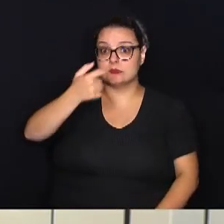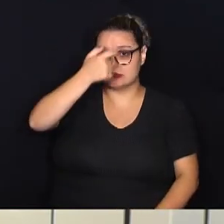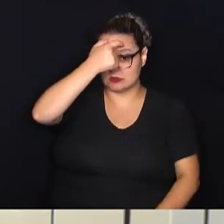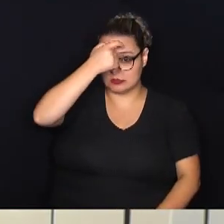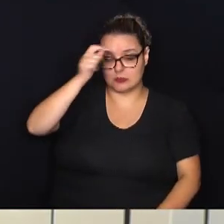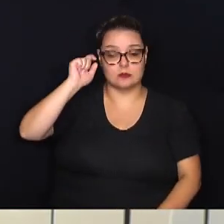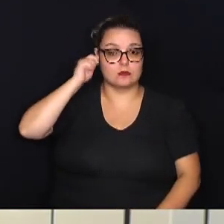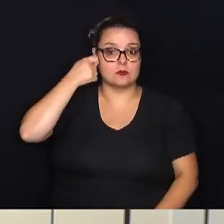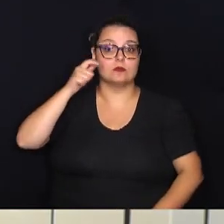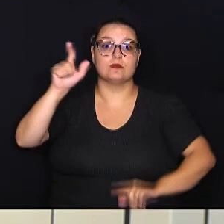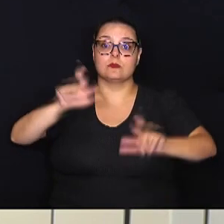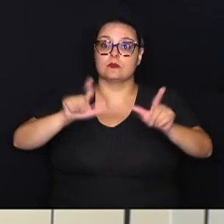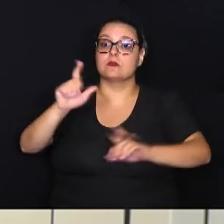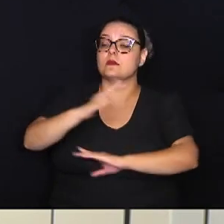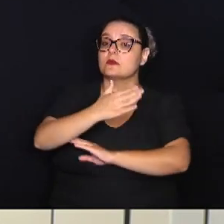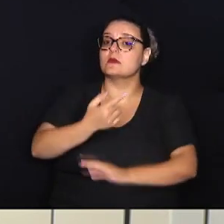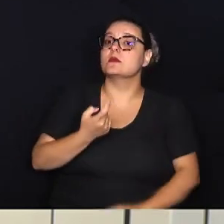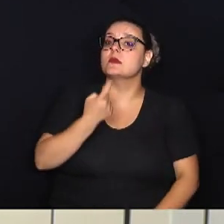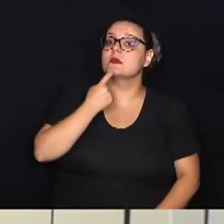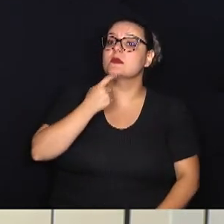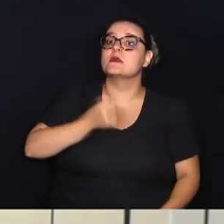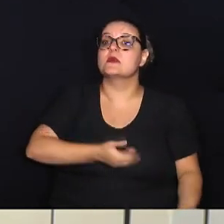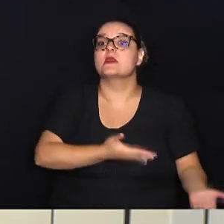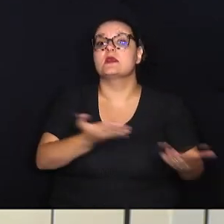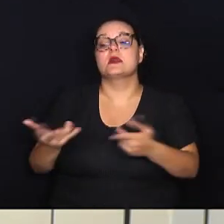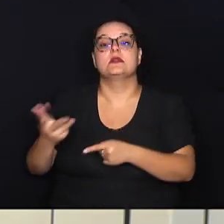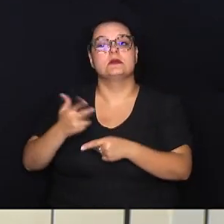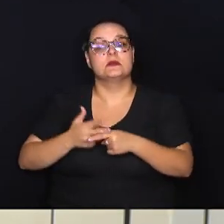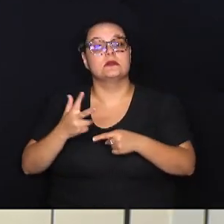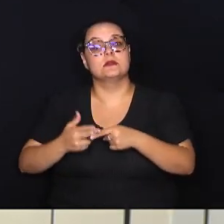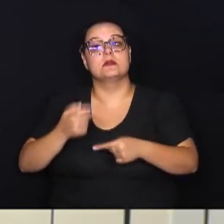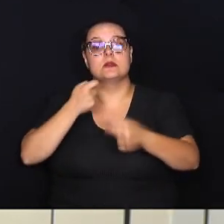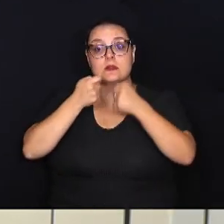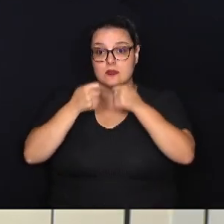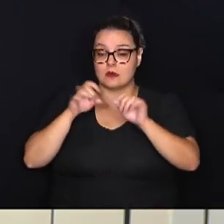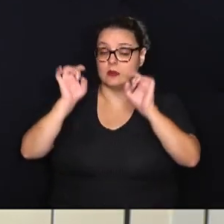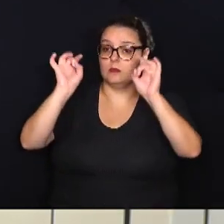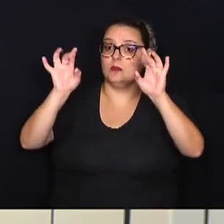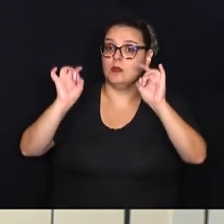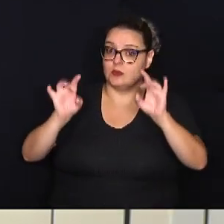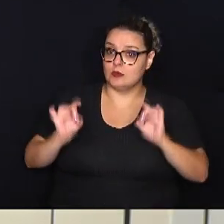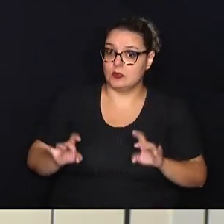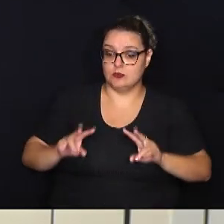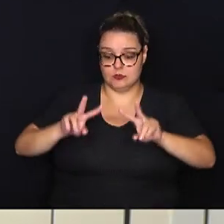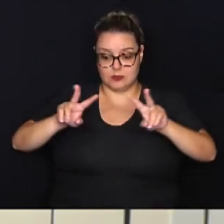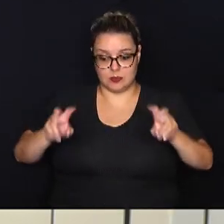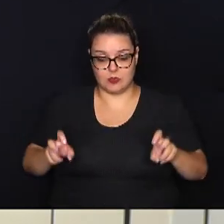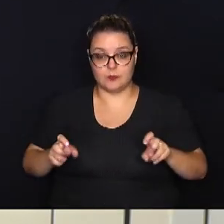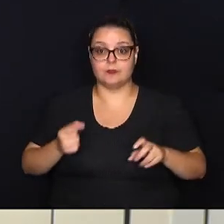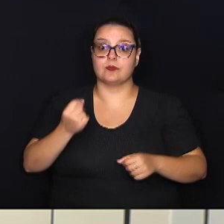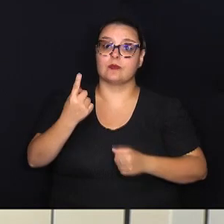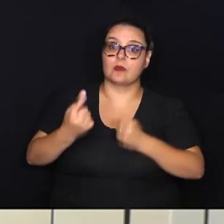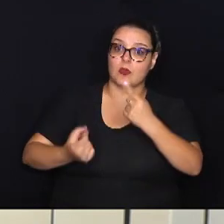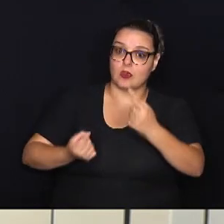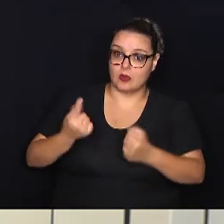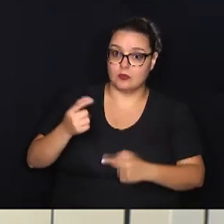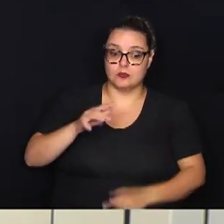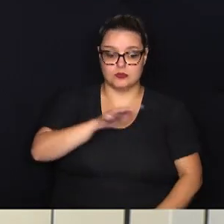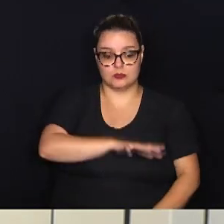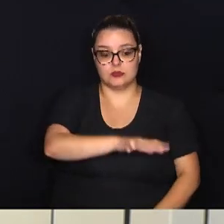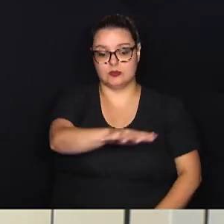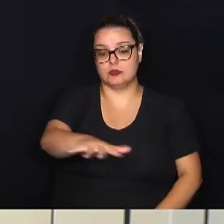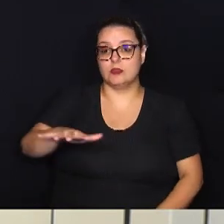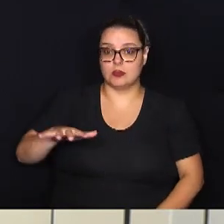a TV Câmara Campinas apresenta uma série de reportagens especiais sobre alguns dos territórios